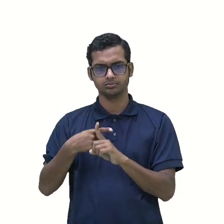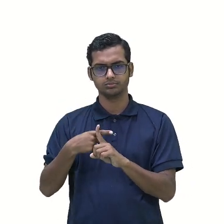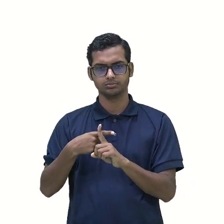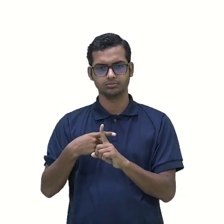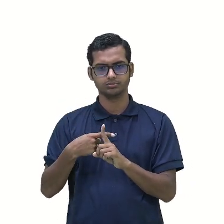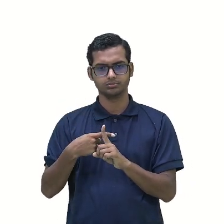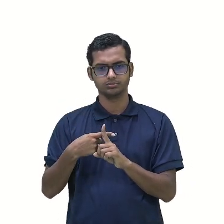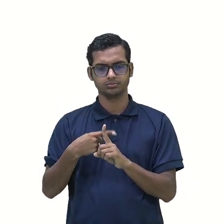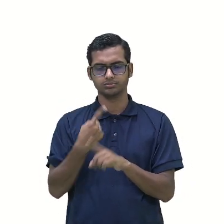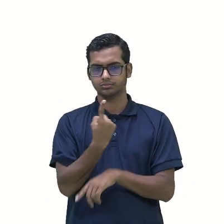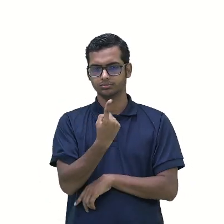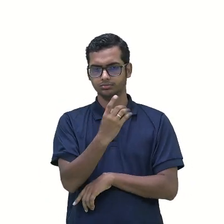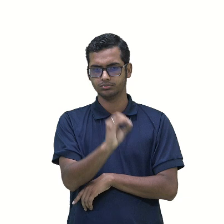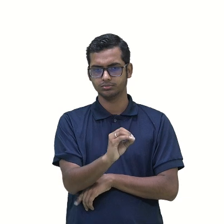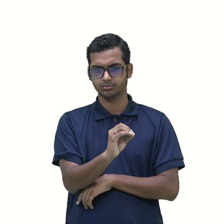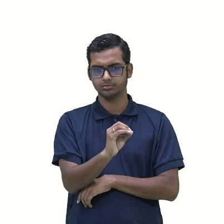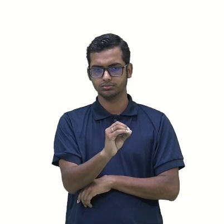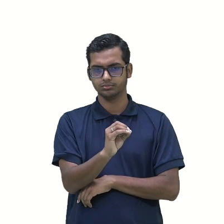10